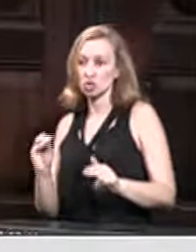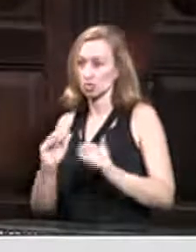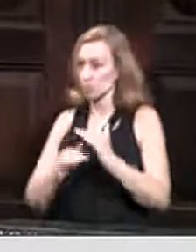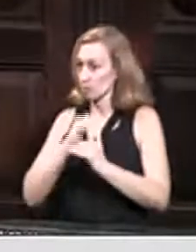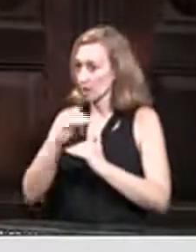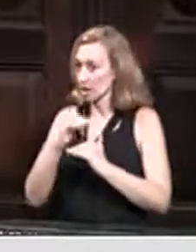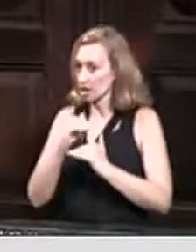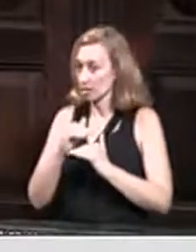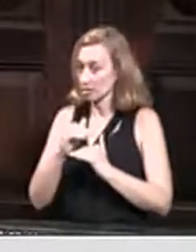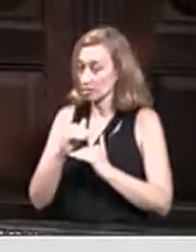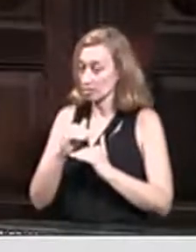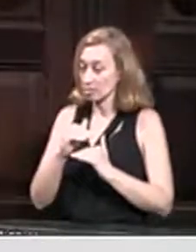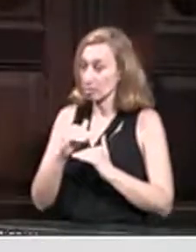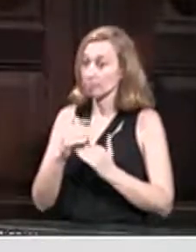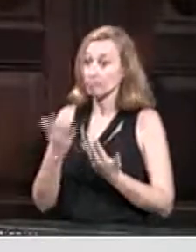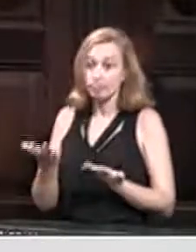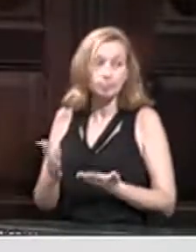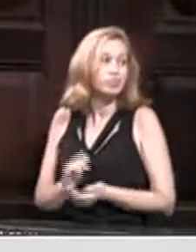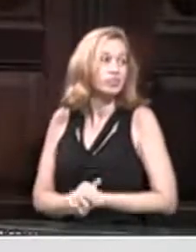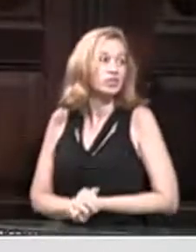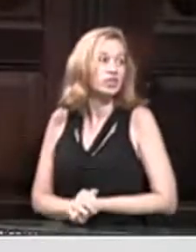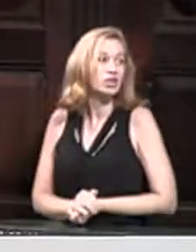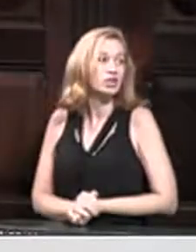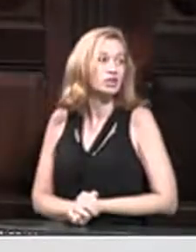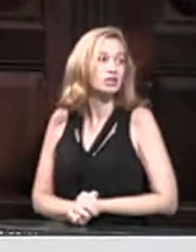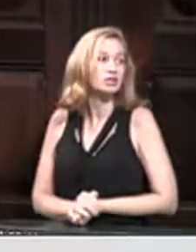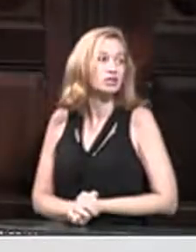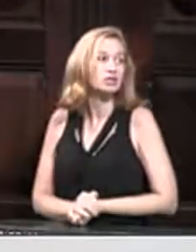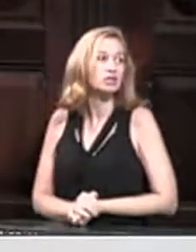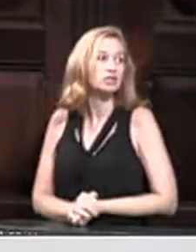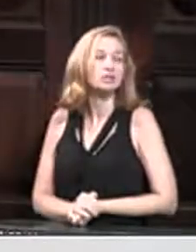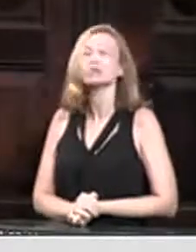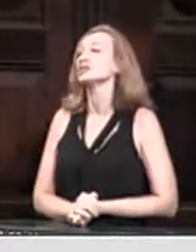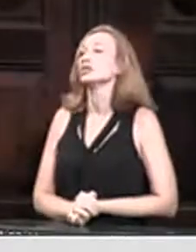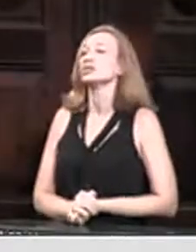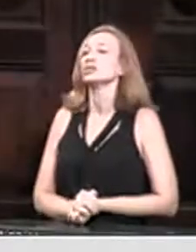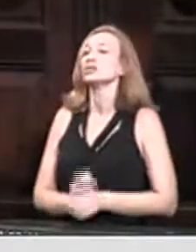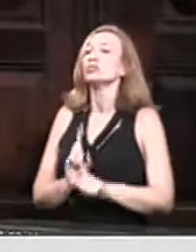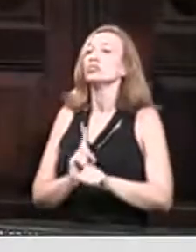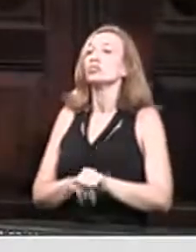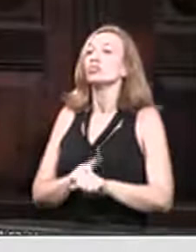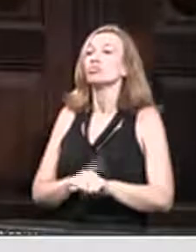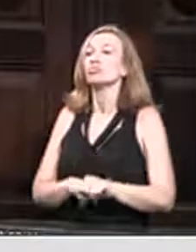inclusive com alusões ao exercício do mandato,